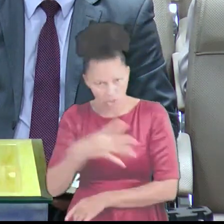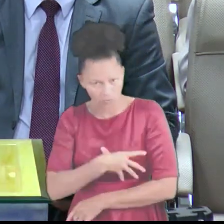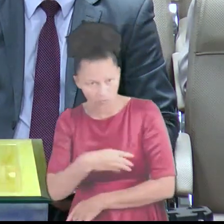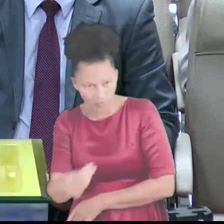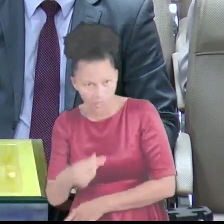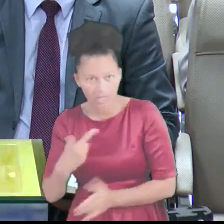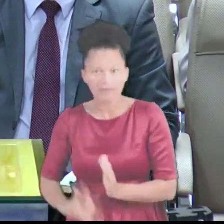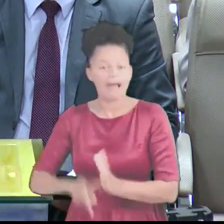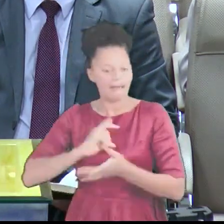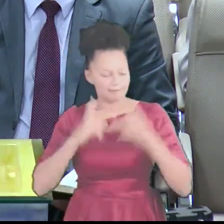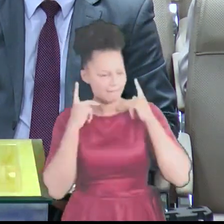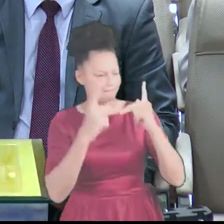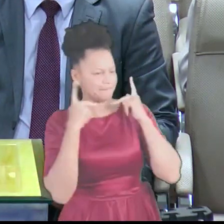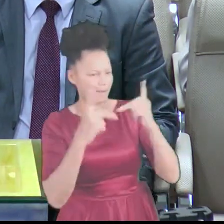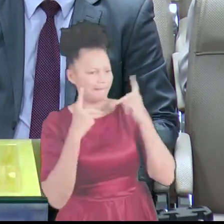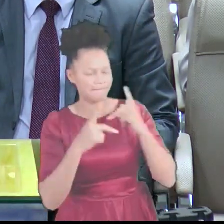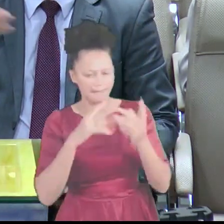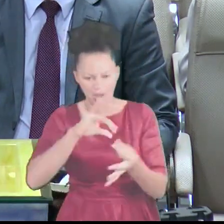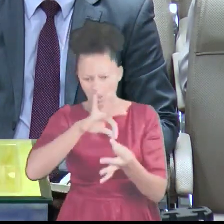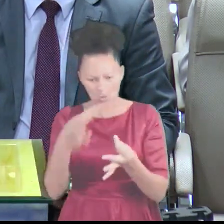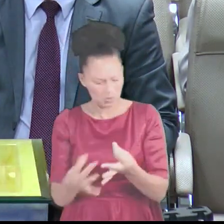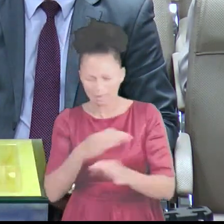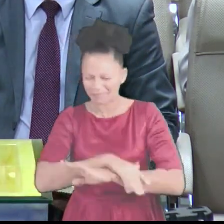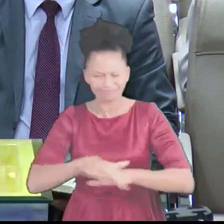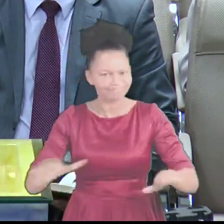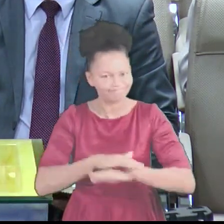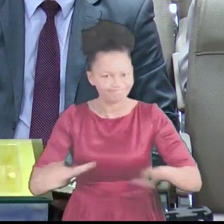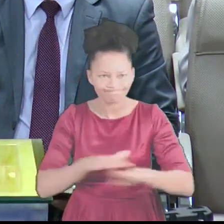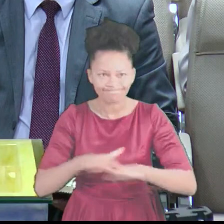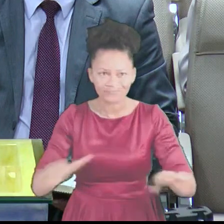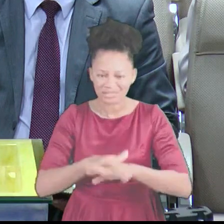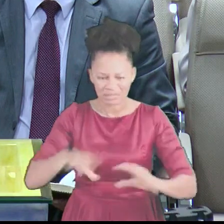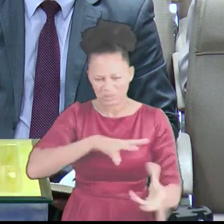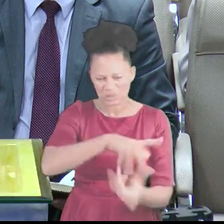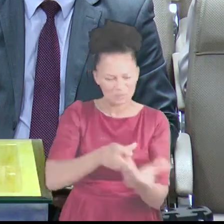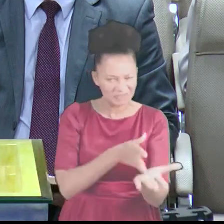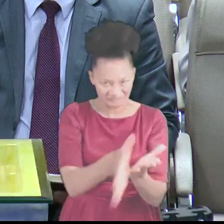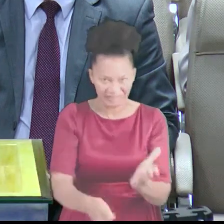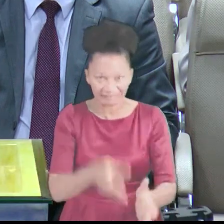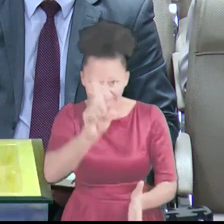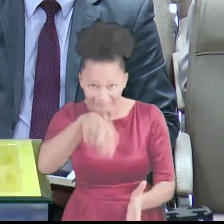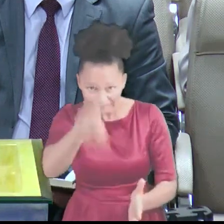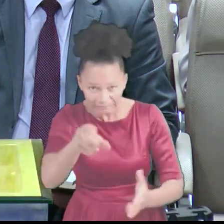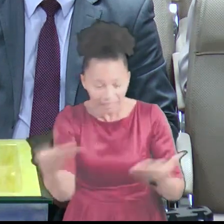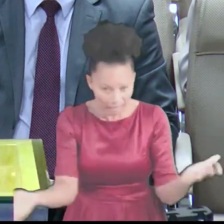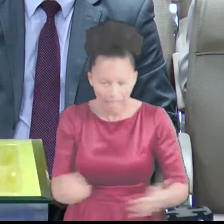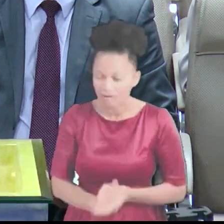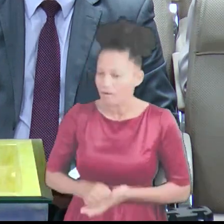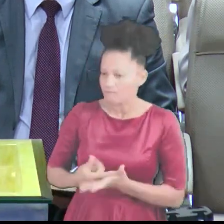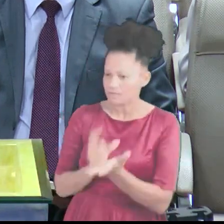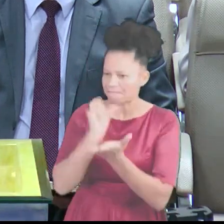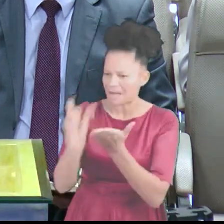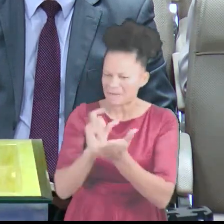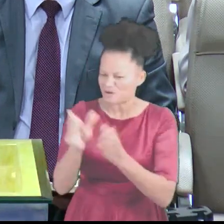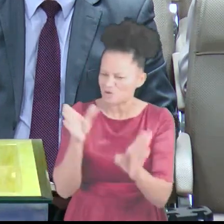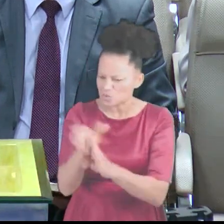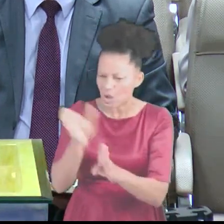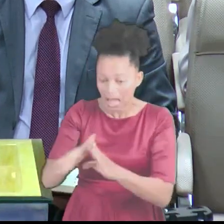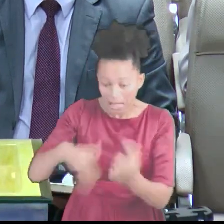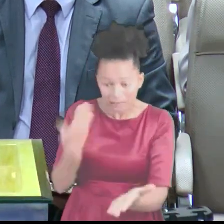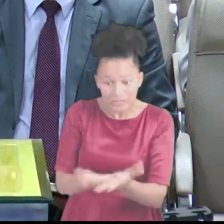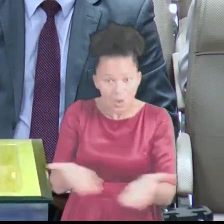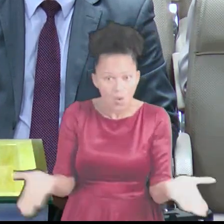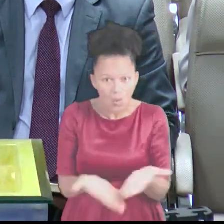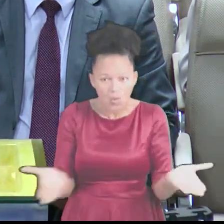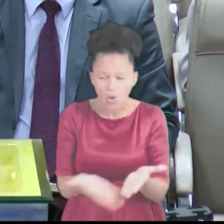que antes pregava e morreu e não é mais nada, hoje está no mundo perdido, não foi? Você deu palavras e conselhos até hoje